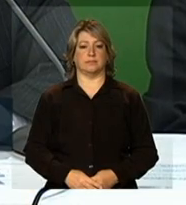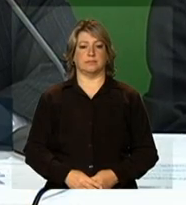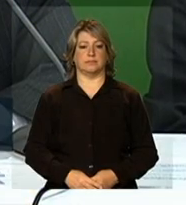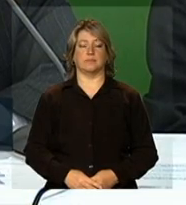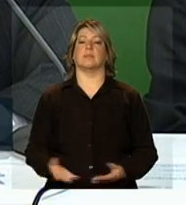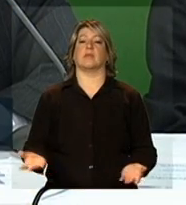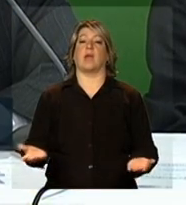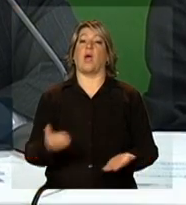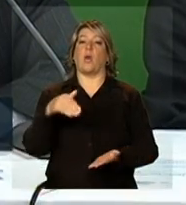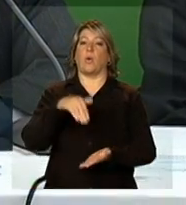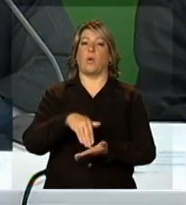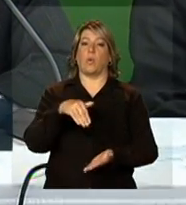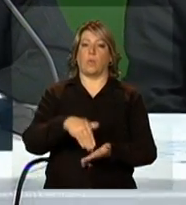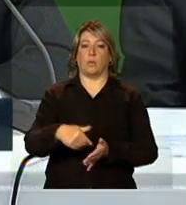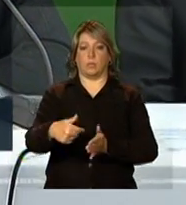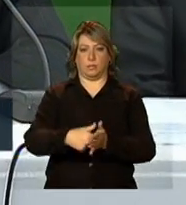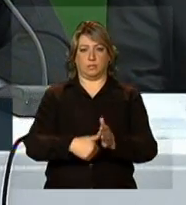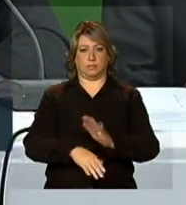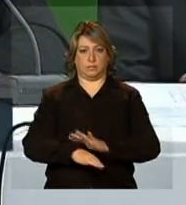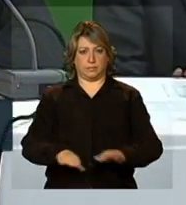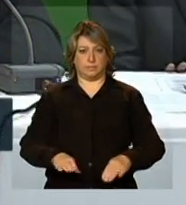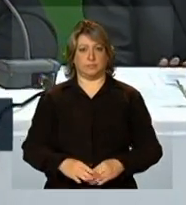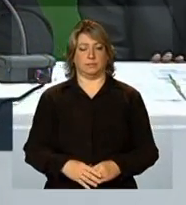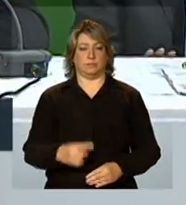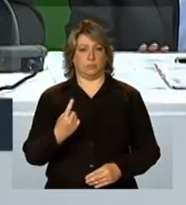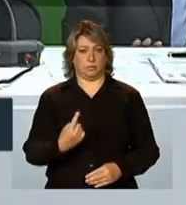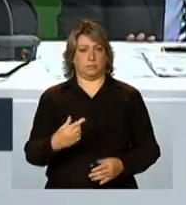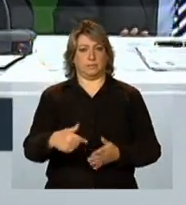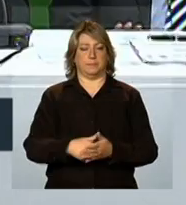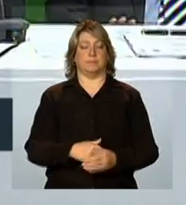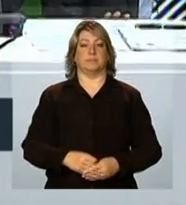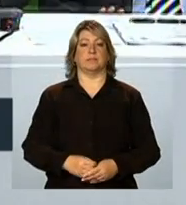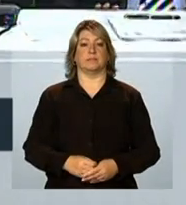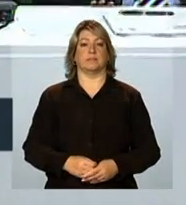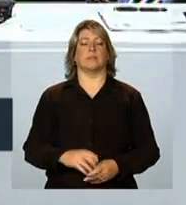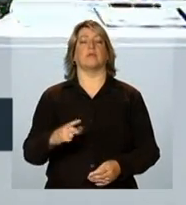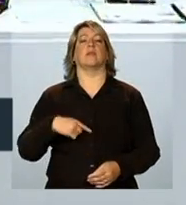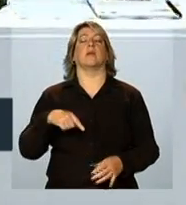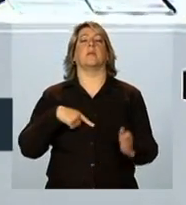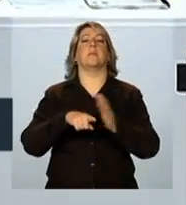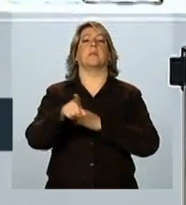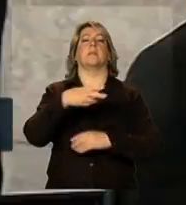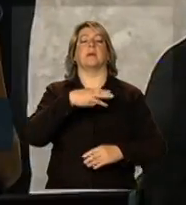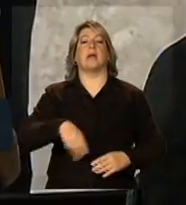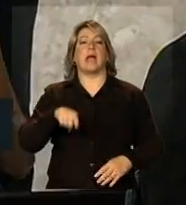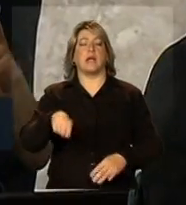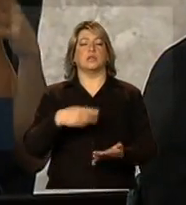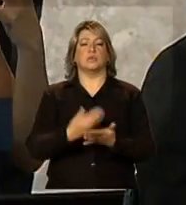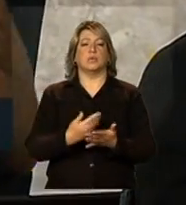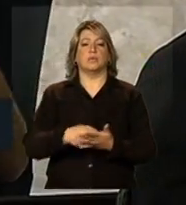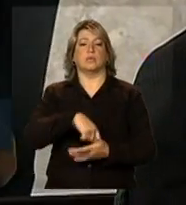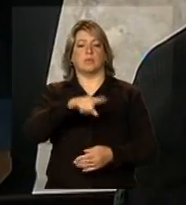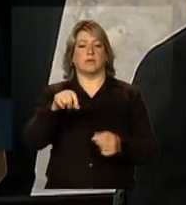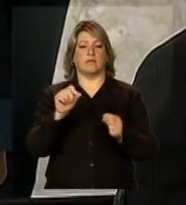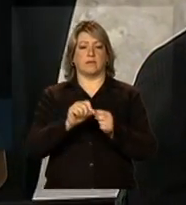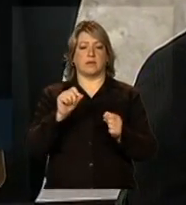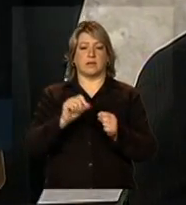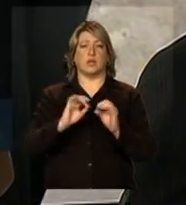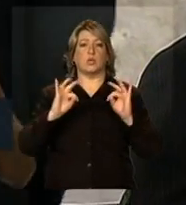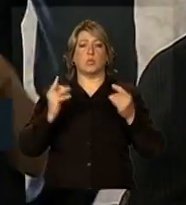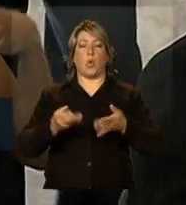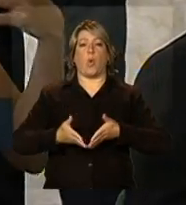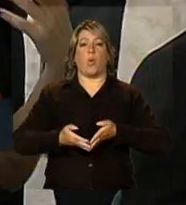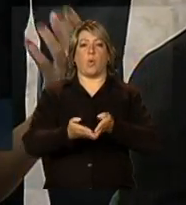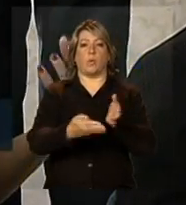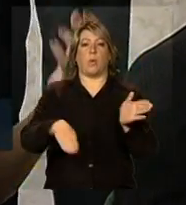Vamos para a última pergunta, gente. Ministros, durante esses estudos que vocês fizeram, ficou detectado entre todos os portos